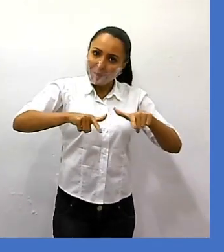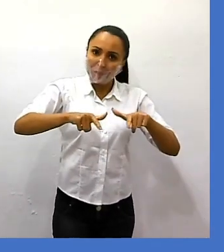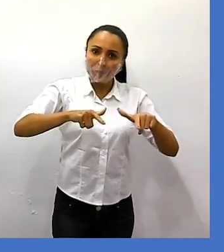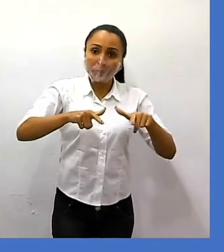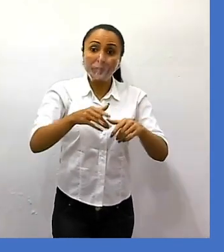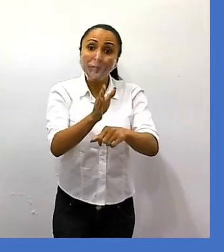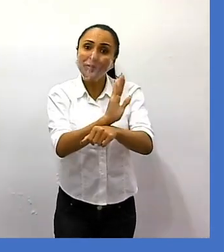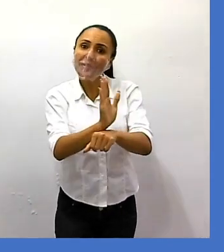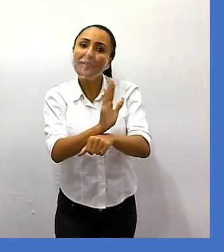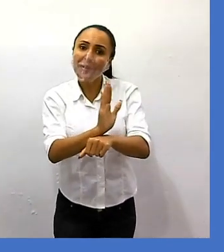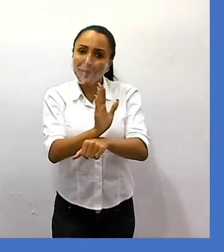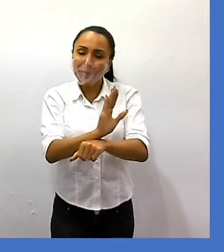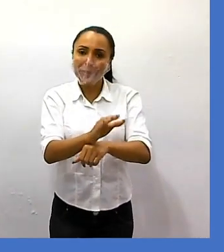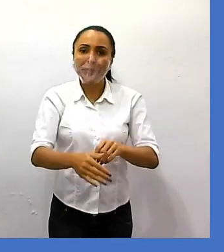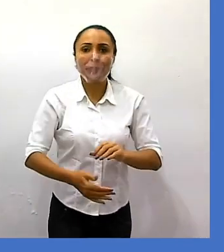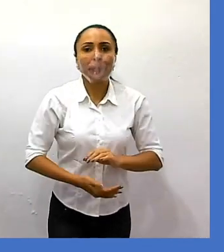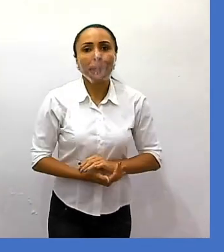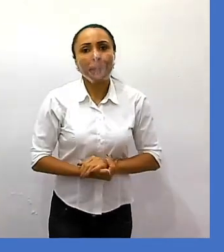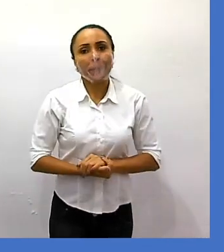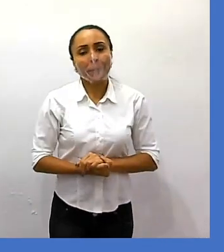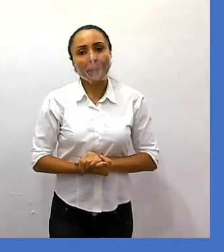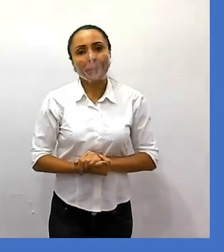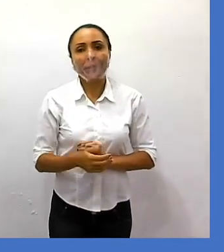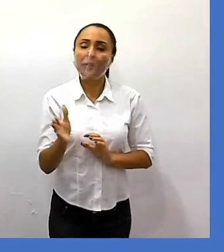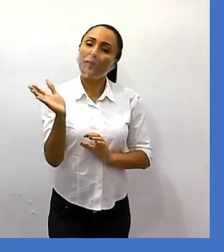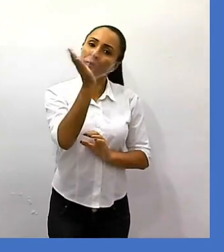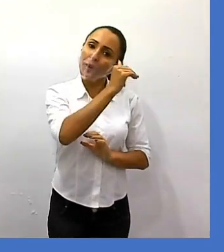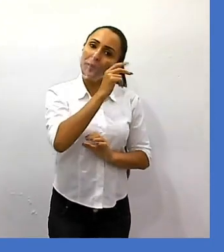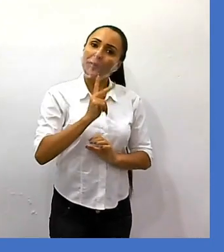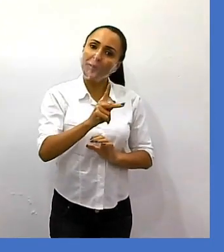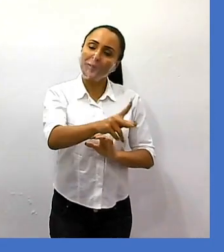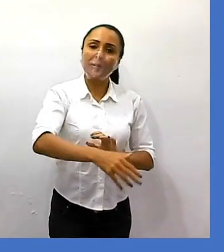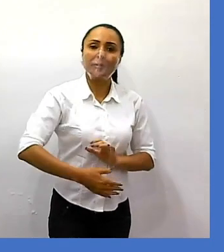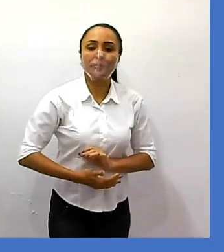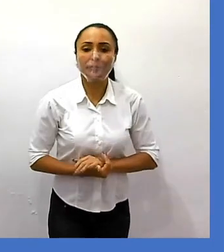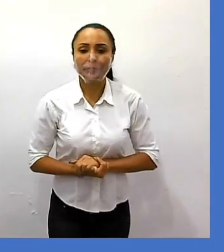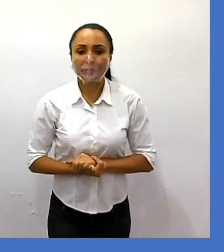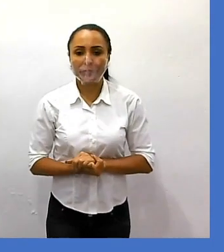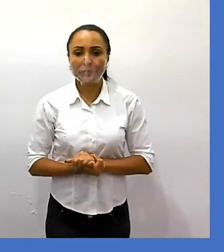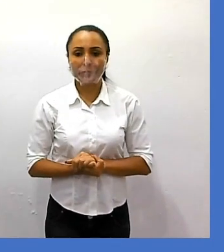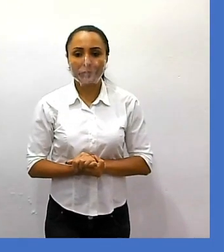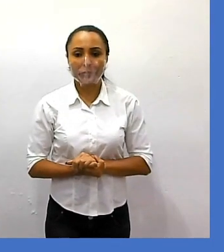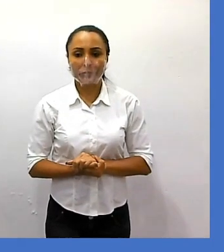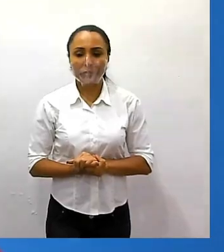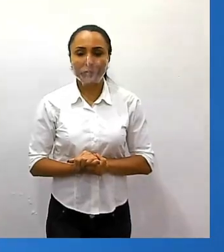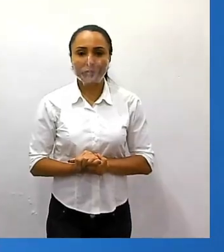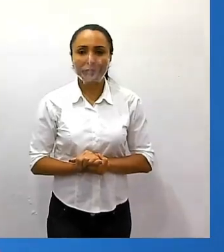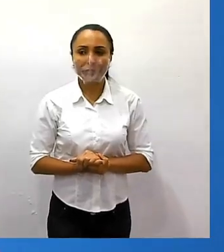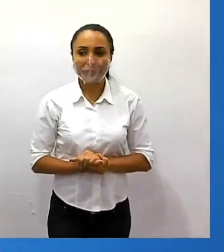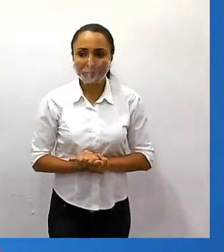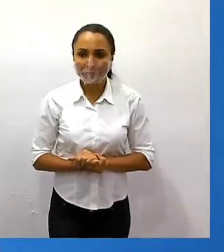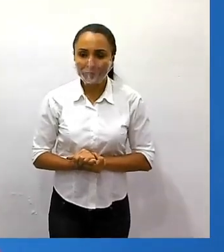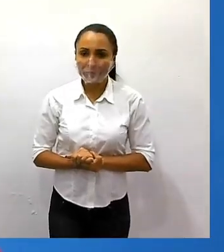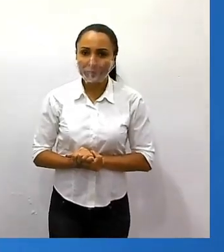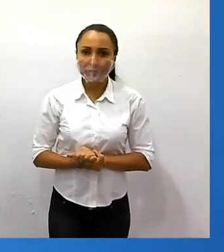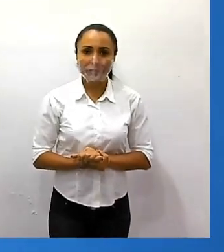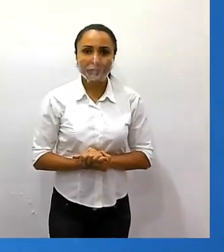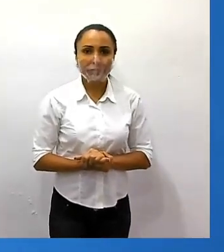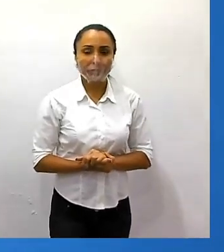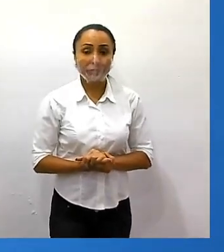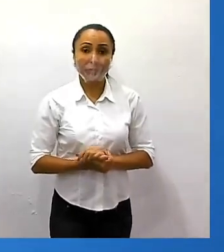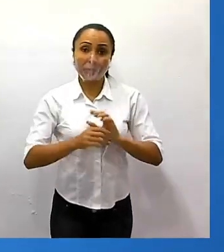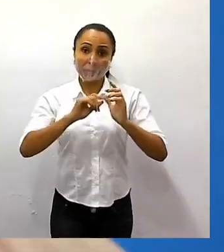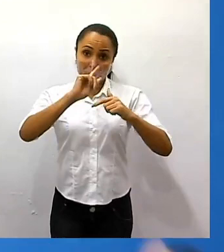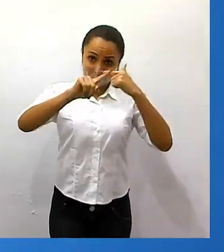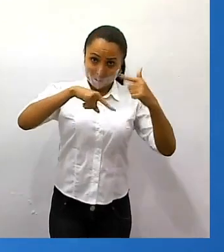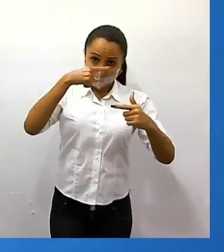no cinema. Então, vamos seguindo aqui. Bom, corta para mim, Ana, por favor. Depois